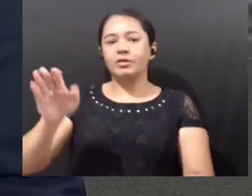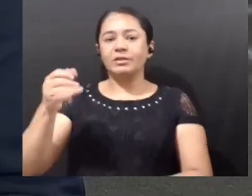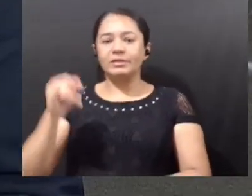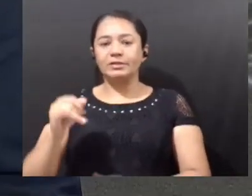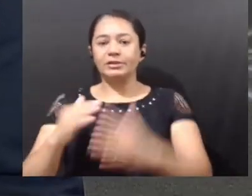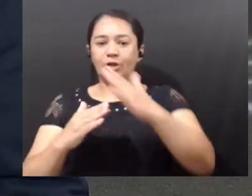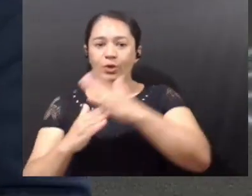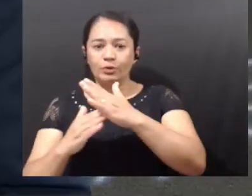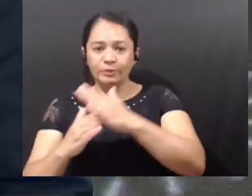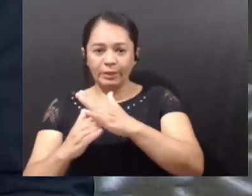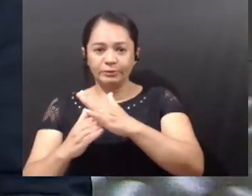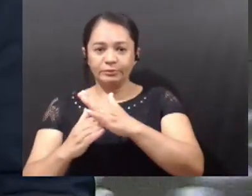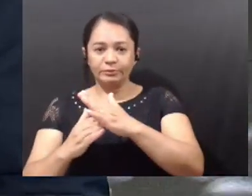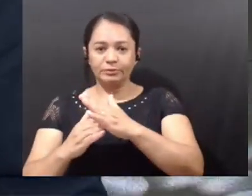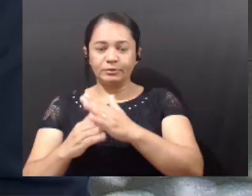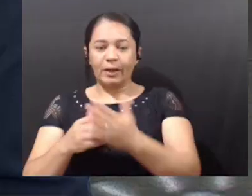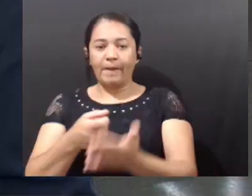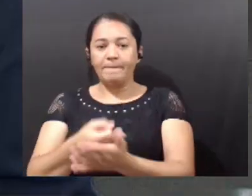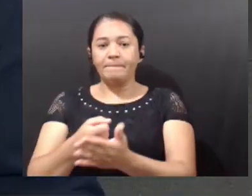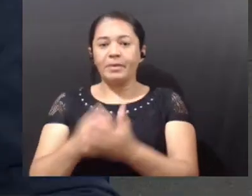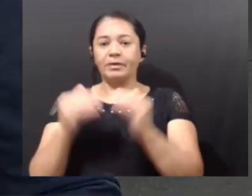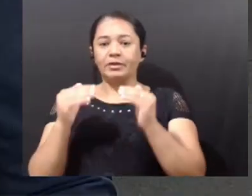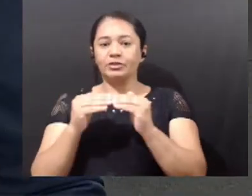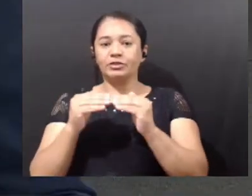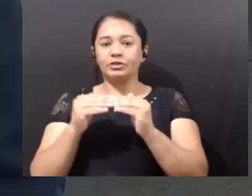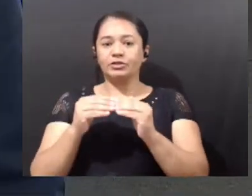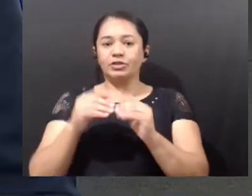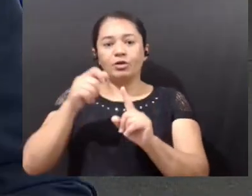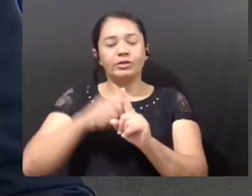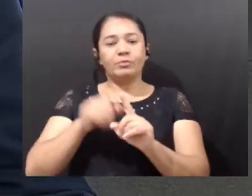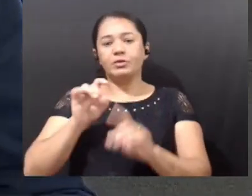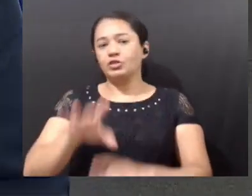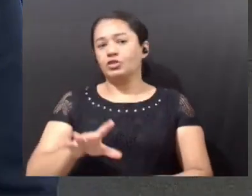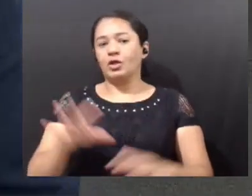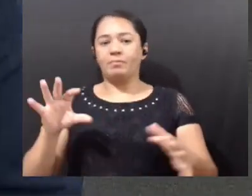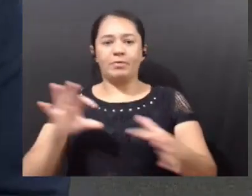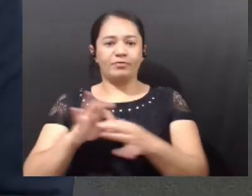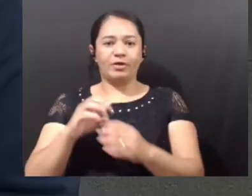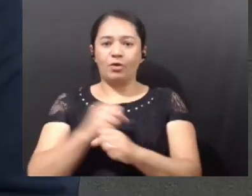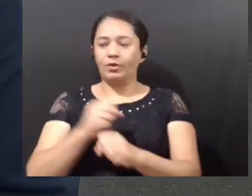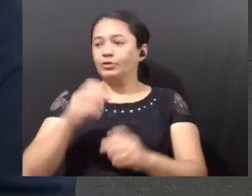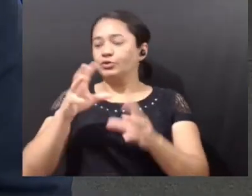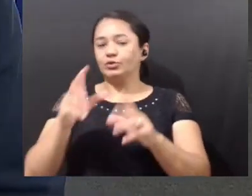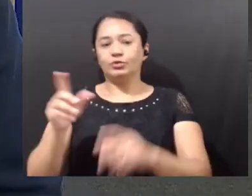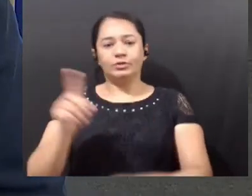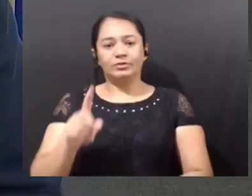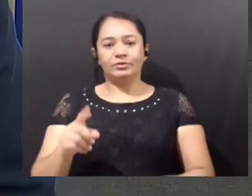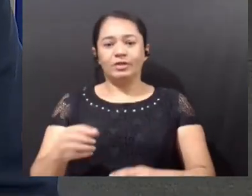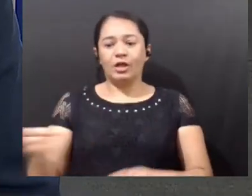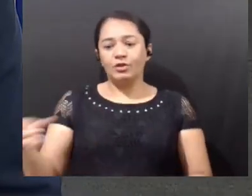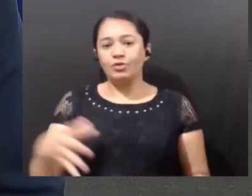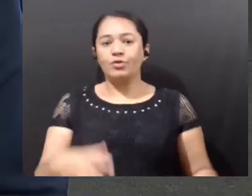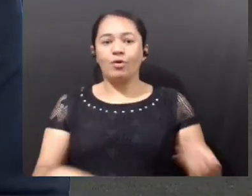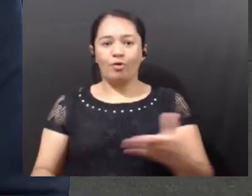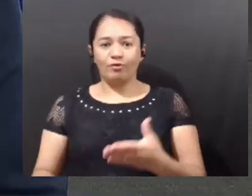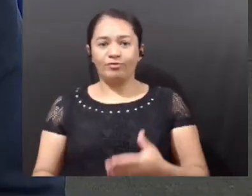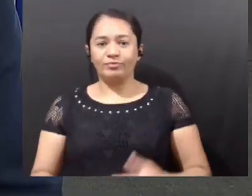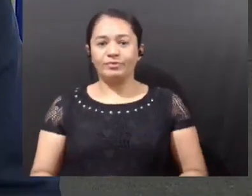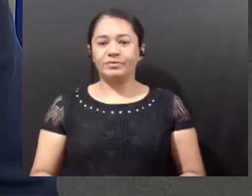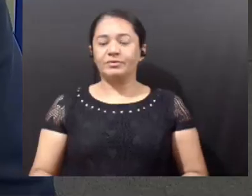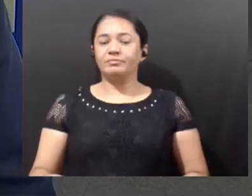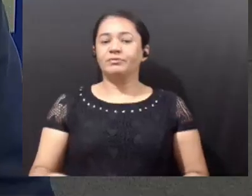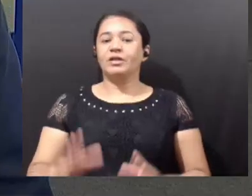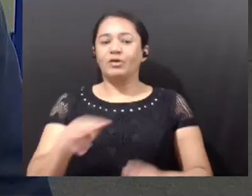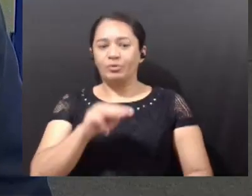paga proporcional ao mês que estourou e não vincule ao ano todo. Eu acho que essa é uma grande inovação, uma das bandeiras que o Ministério está defendendo.